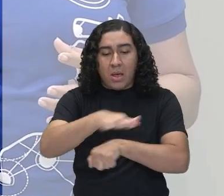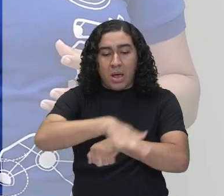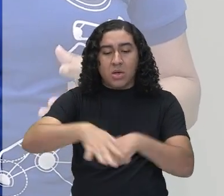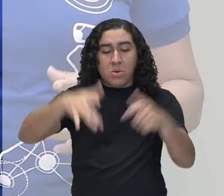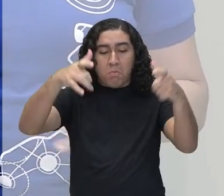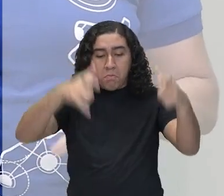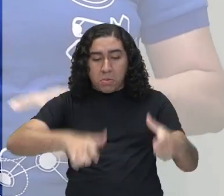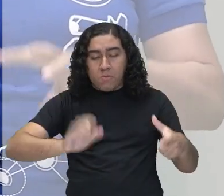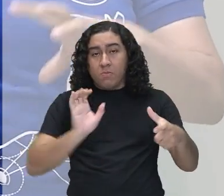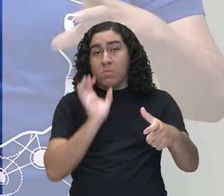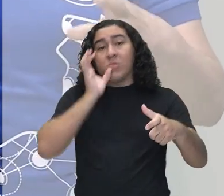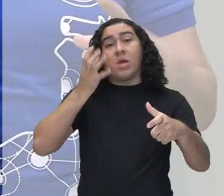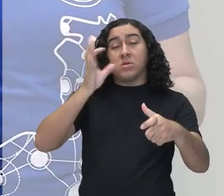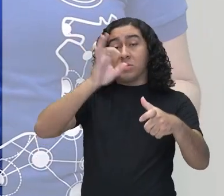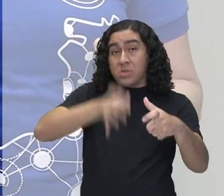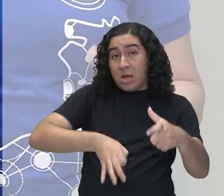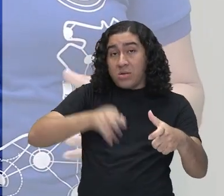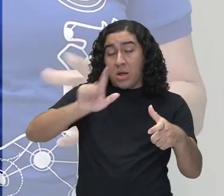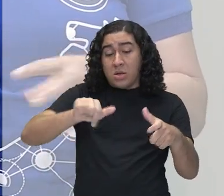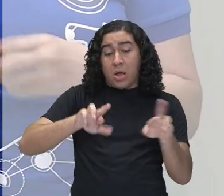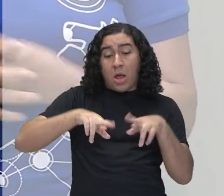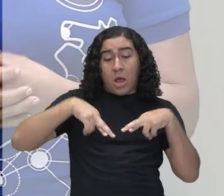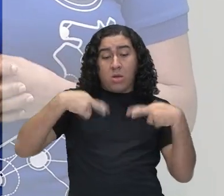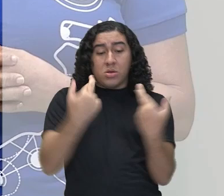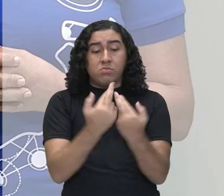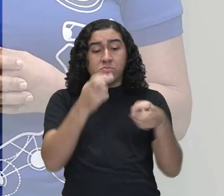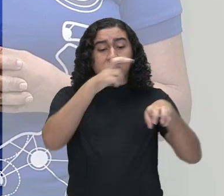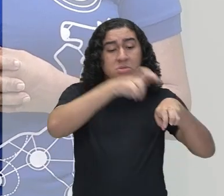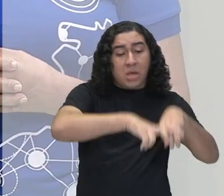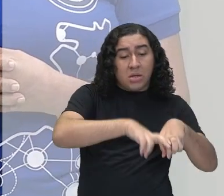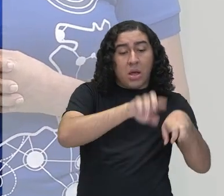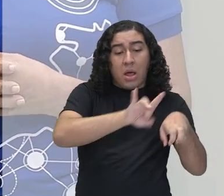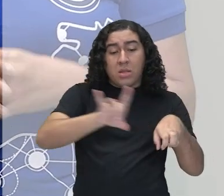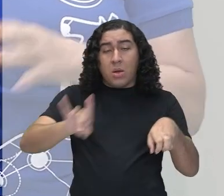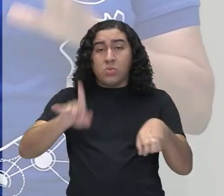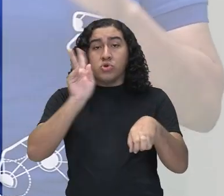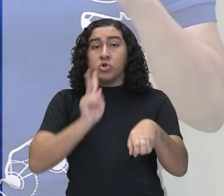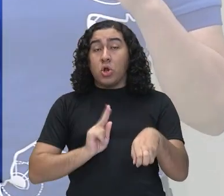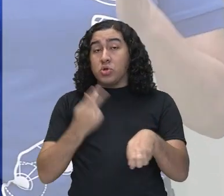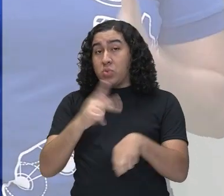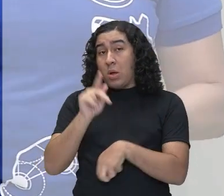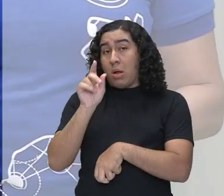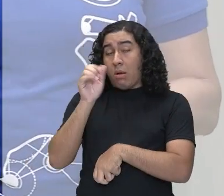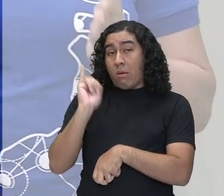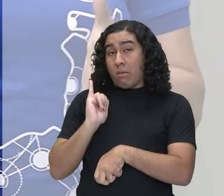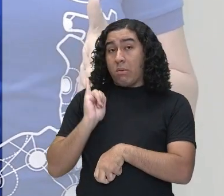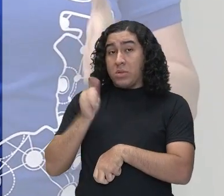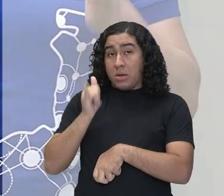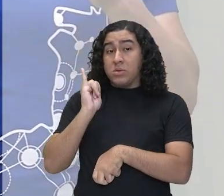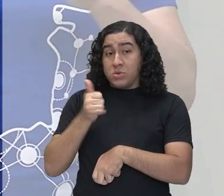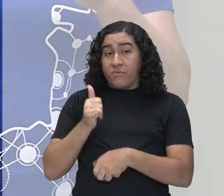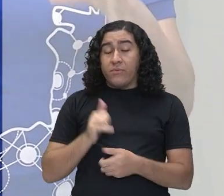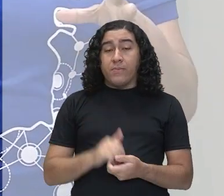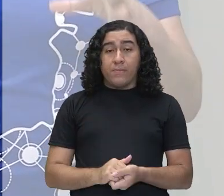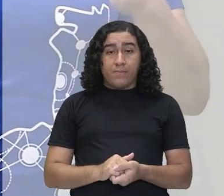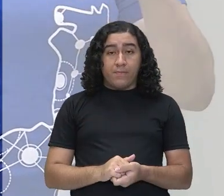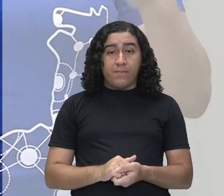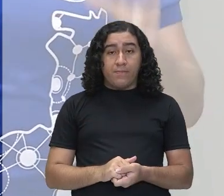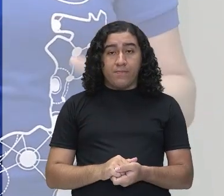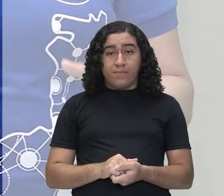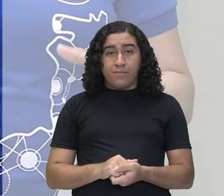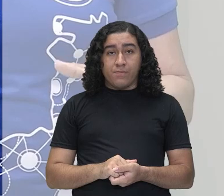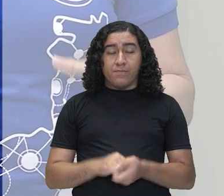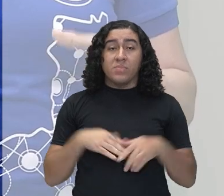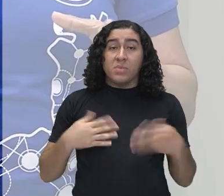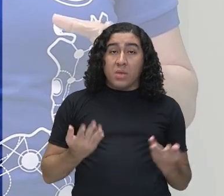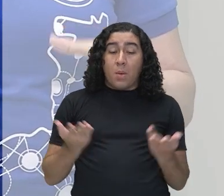na noitada, onde eles se reuniram para contar suas histórias. Ali no presente, eles